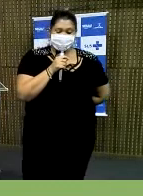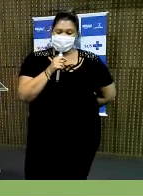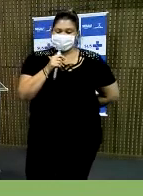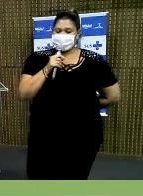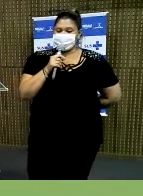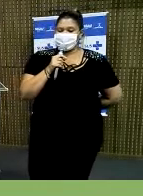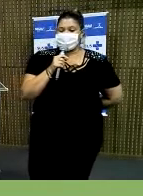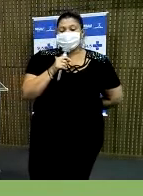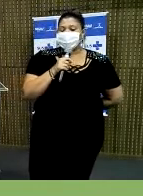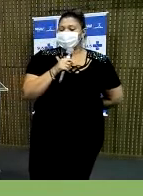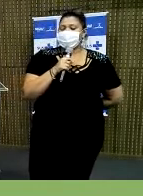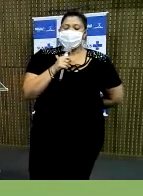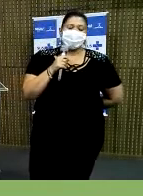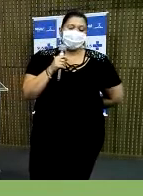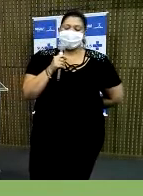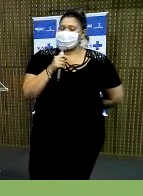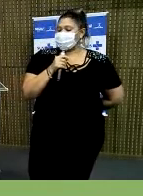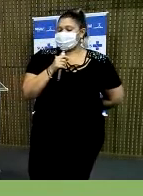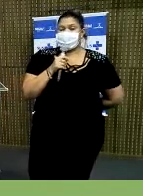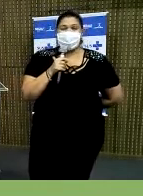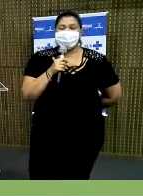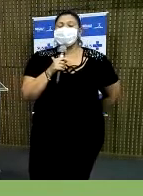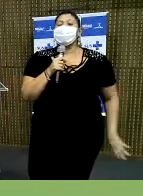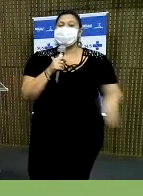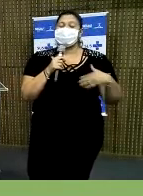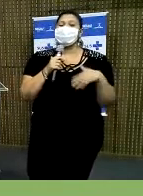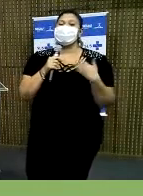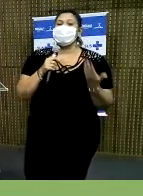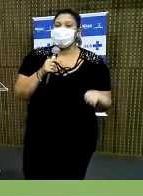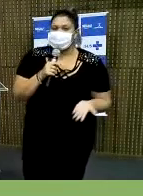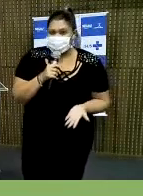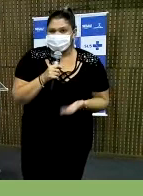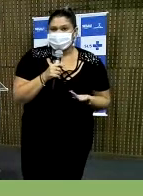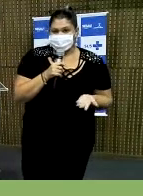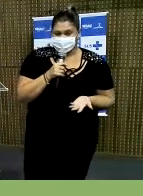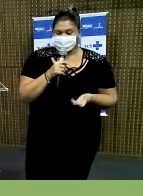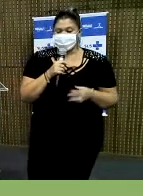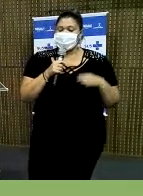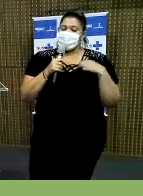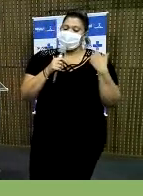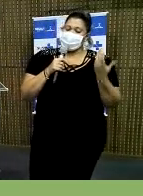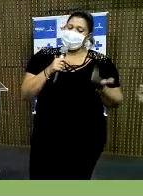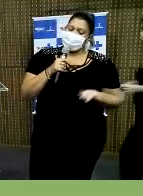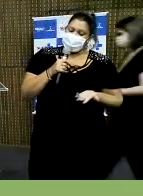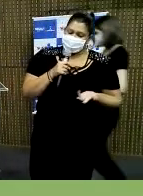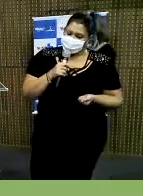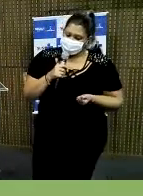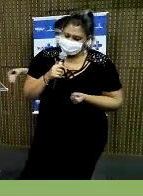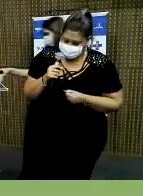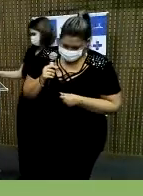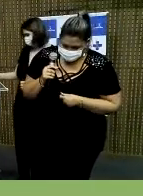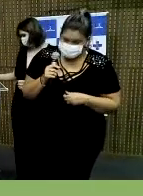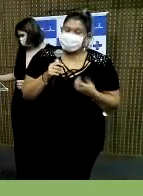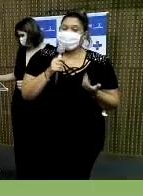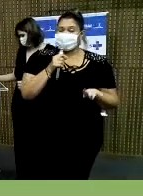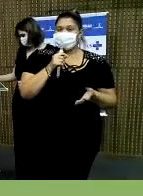repasses gerais de fluxo, organização de estratégias, como que estava funcionando a unidade nesse período. E, em março, nós